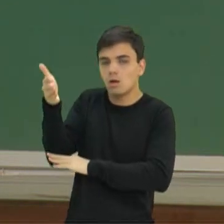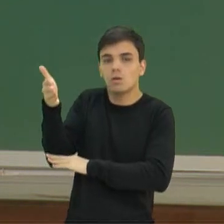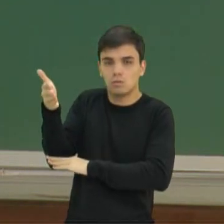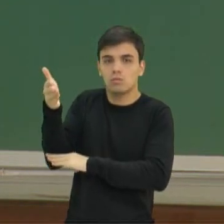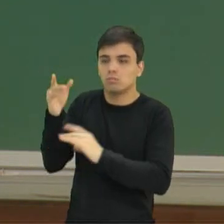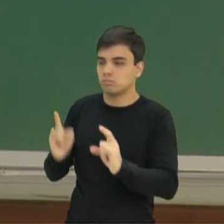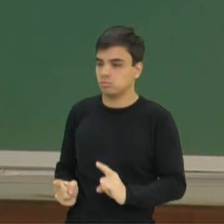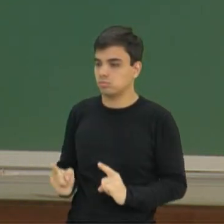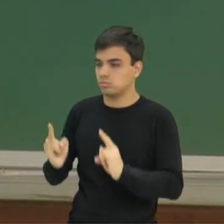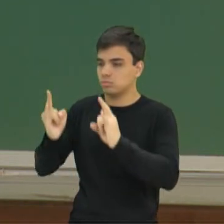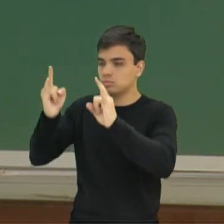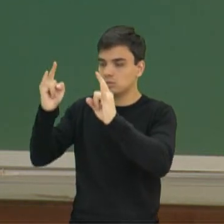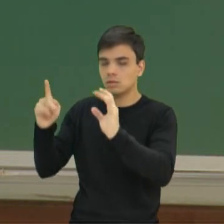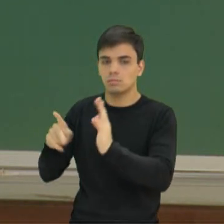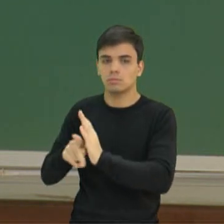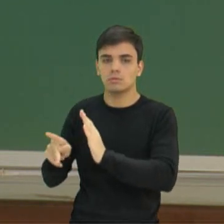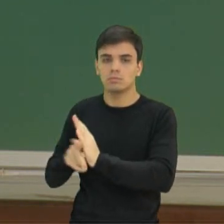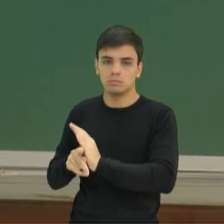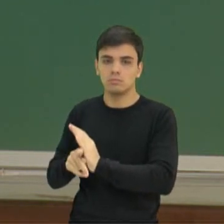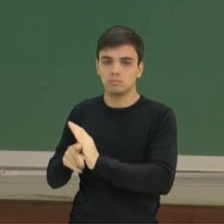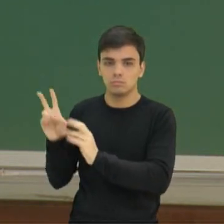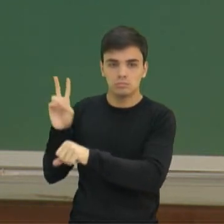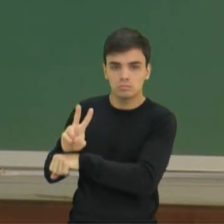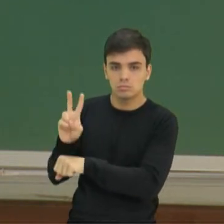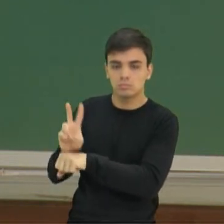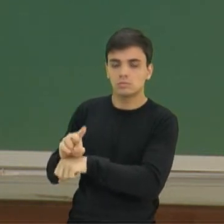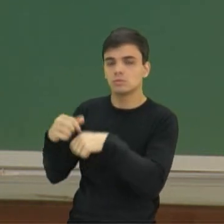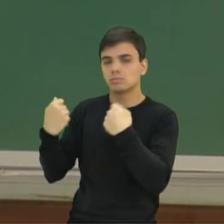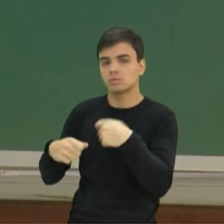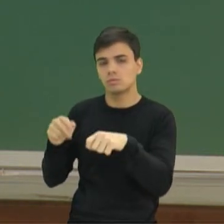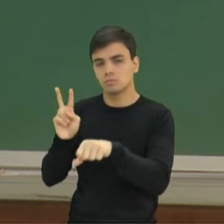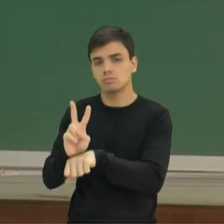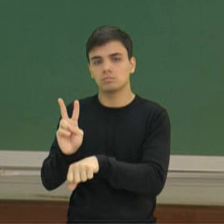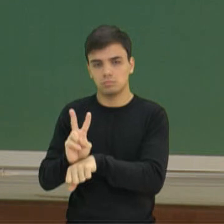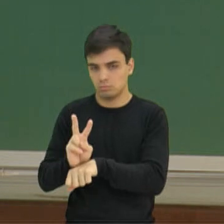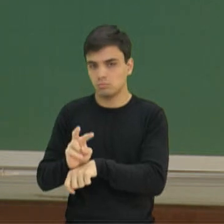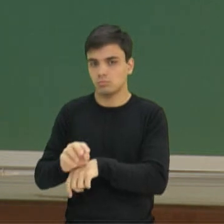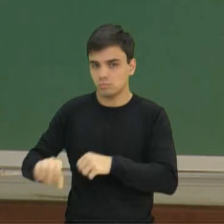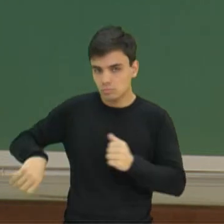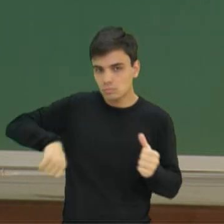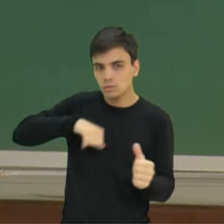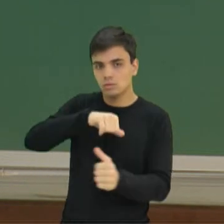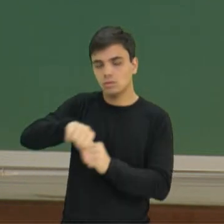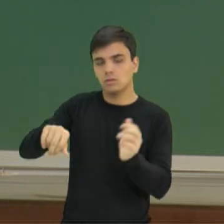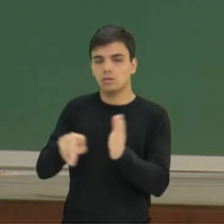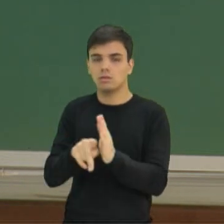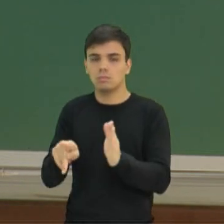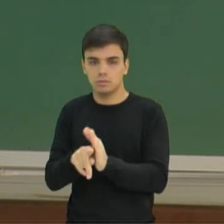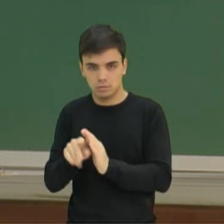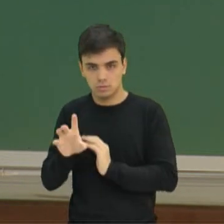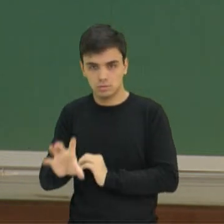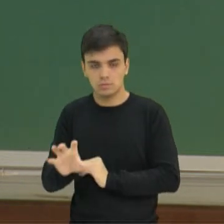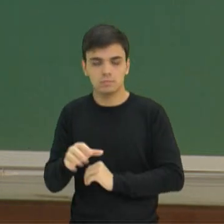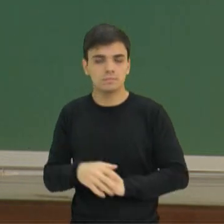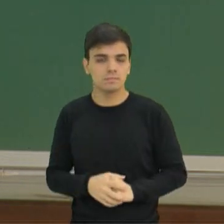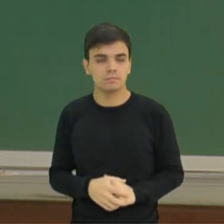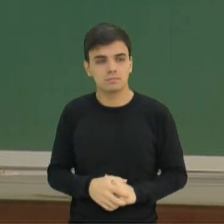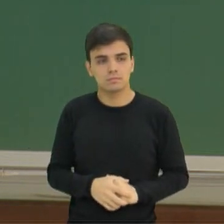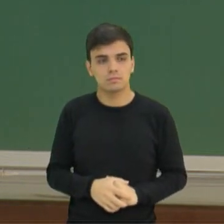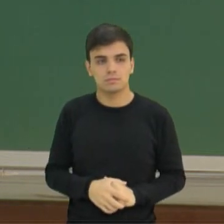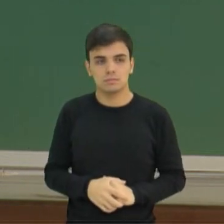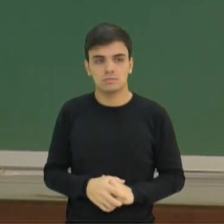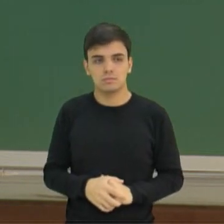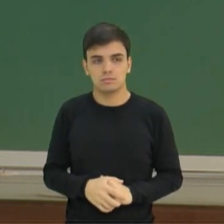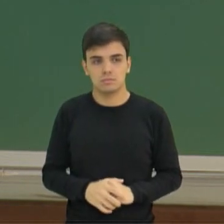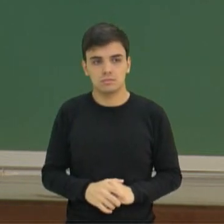são de preservação, que deveriam ser preservadas, também alteram esse meio natural, modificam esse meio natural.